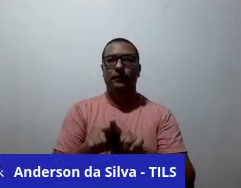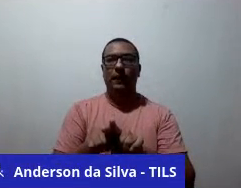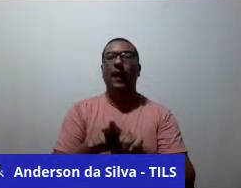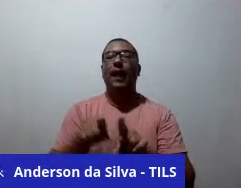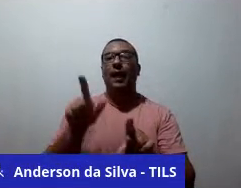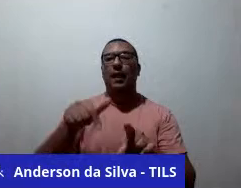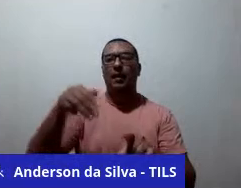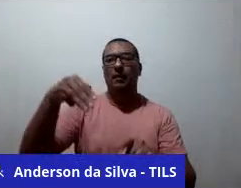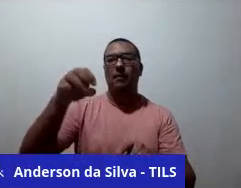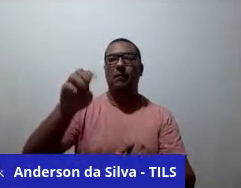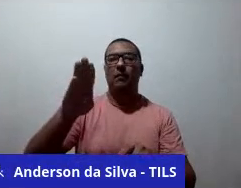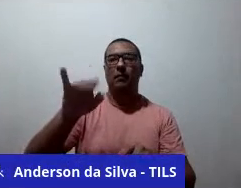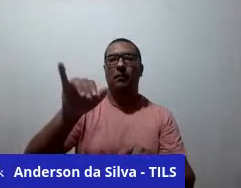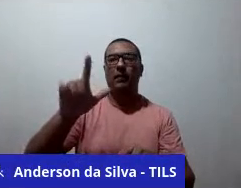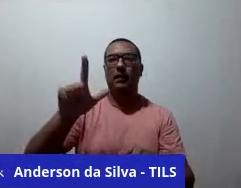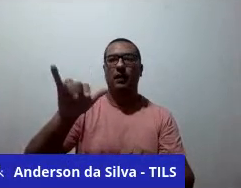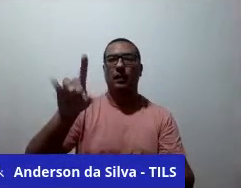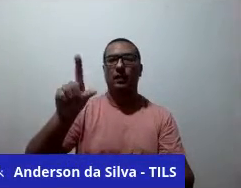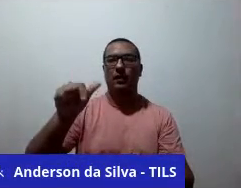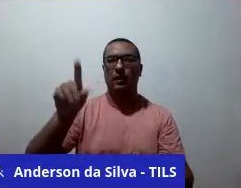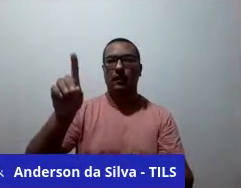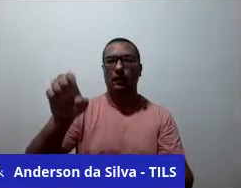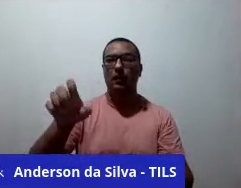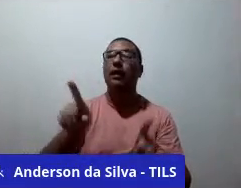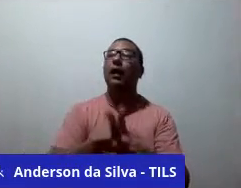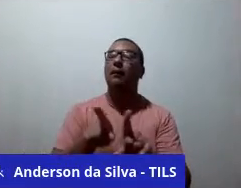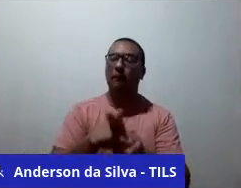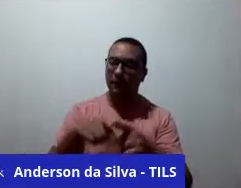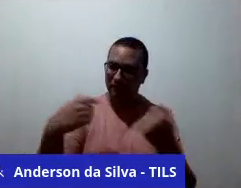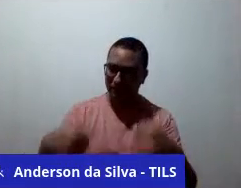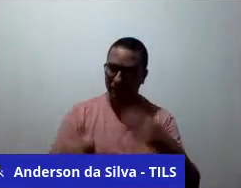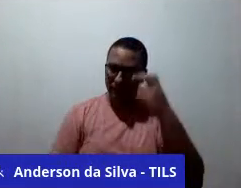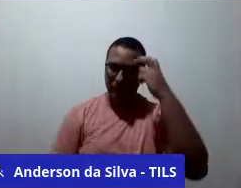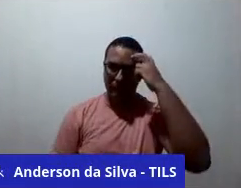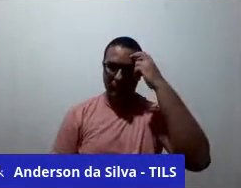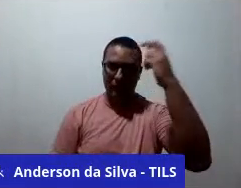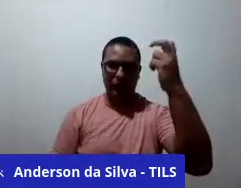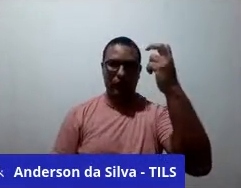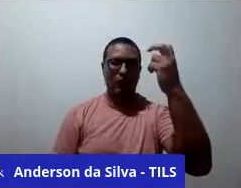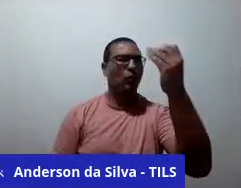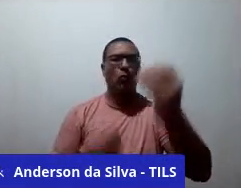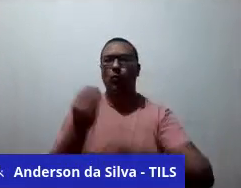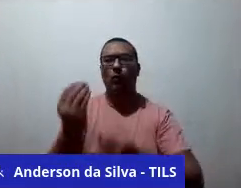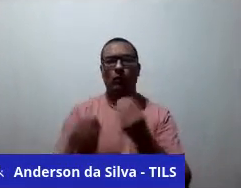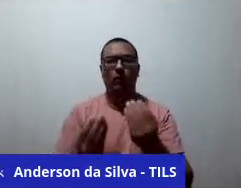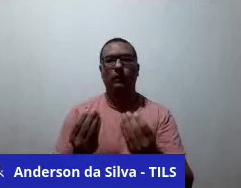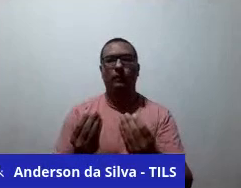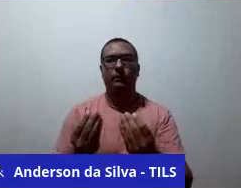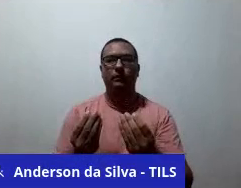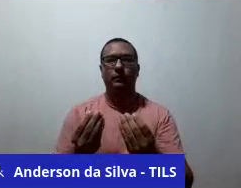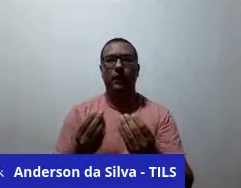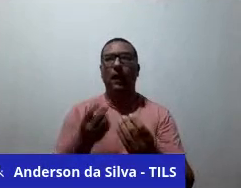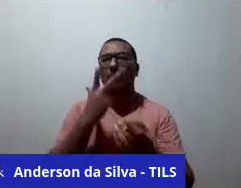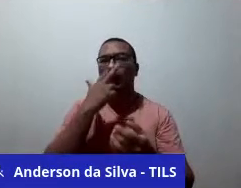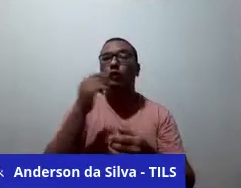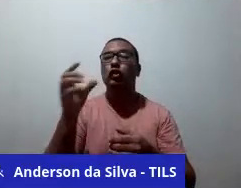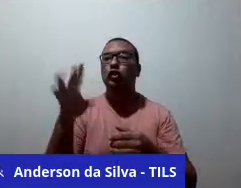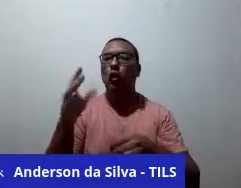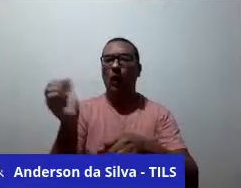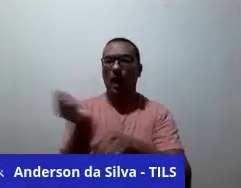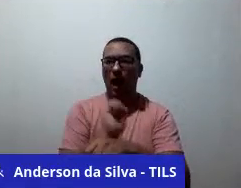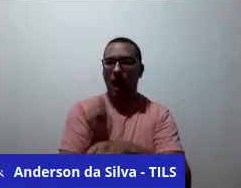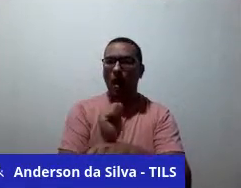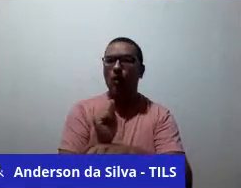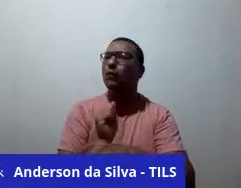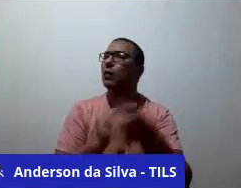mobilidade. A mobilidade tem que ser inteligente. Mas, quando a gente fala de mobilidade, não é para automóveis, são para